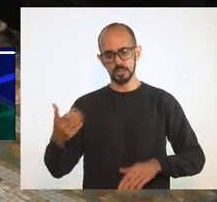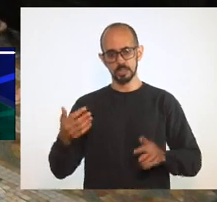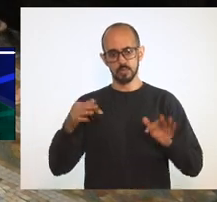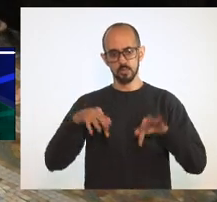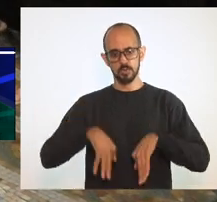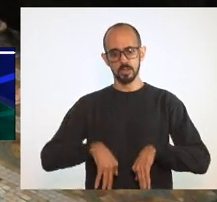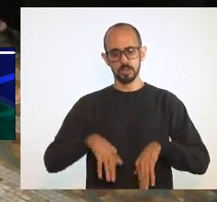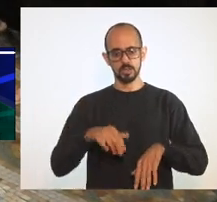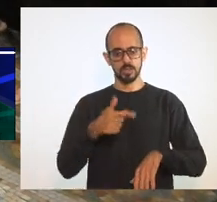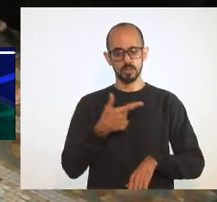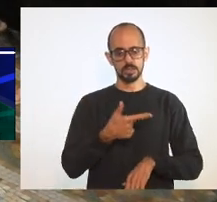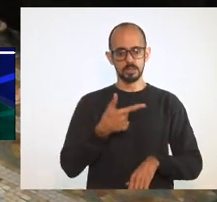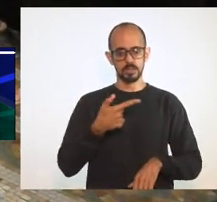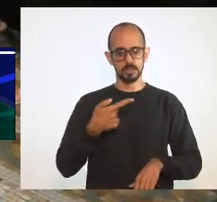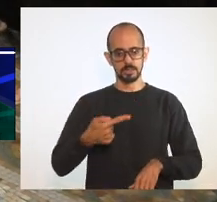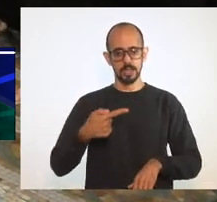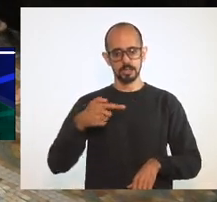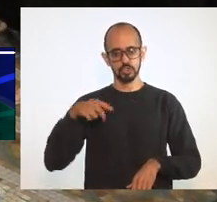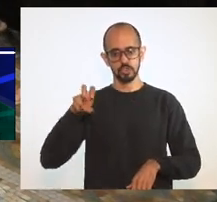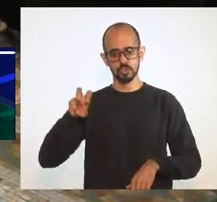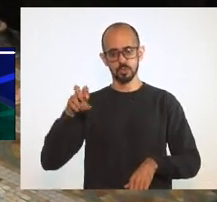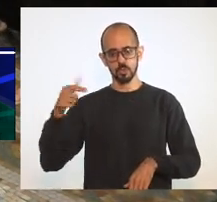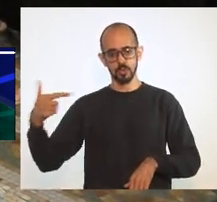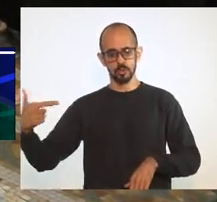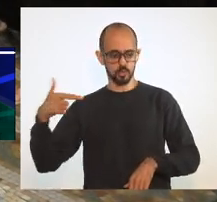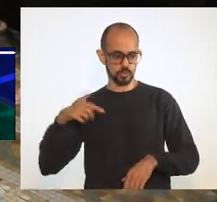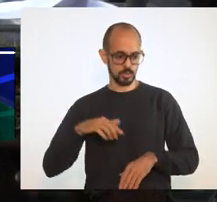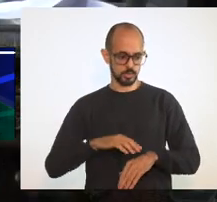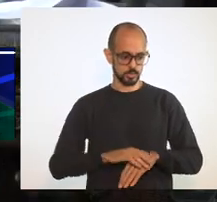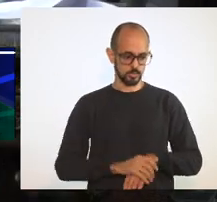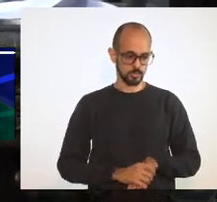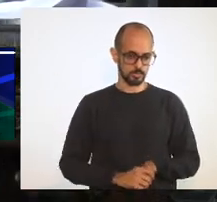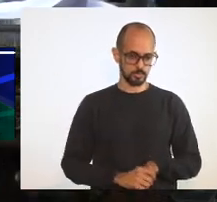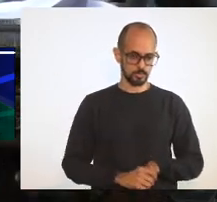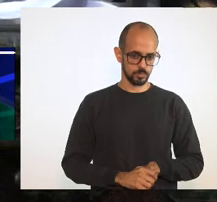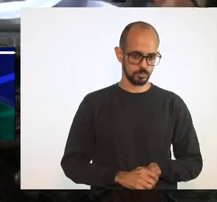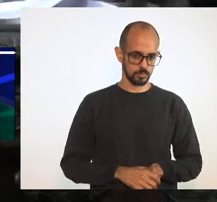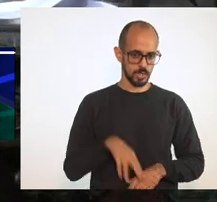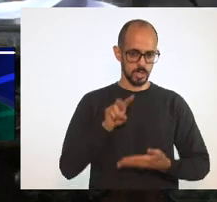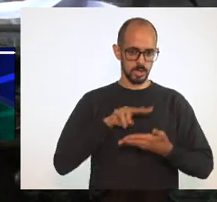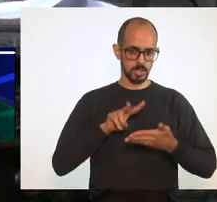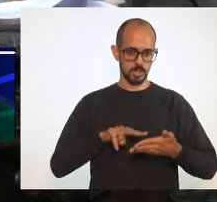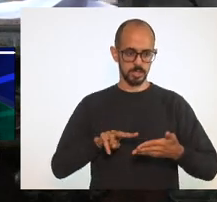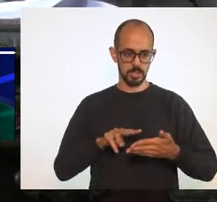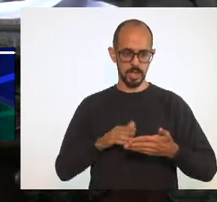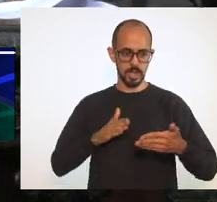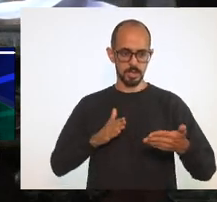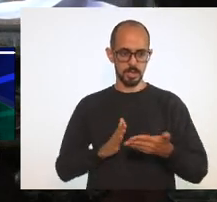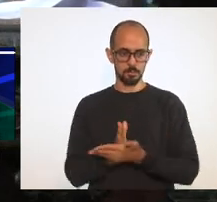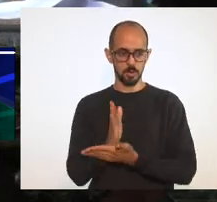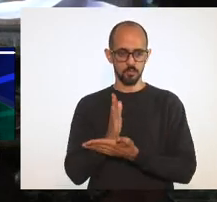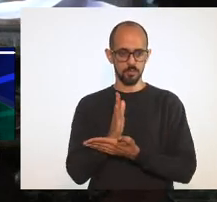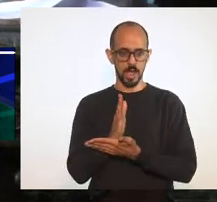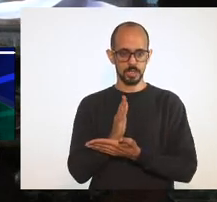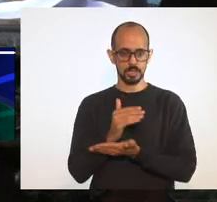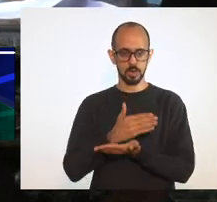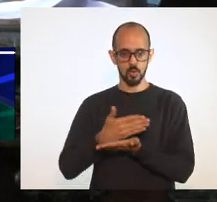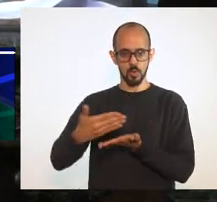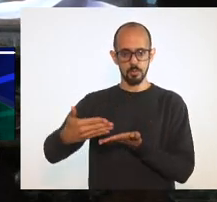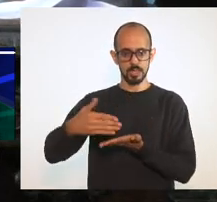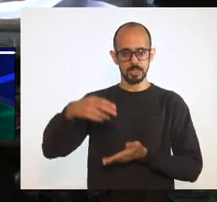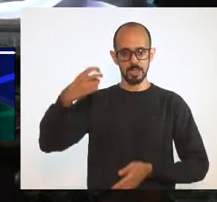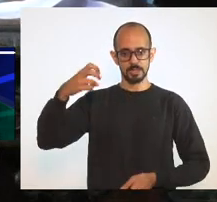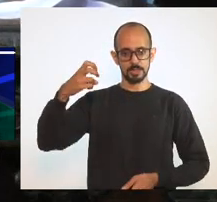encerrou-se às 17 horas e 52 minutos. Lida e aprovada a ata, passa-se à ordem da quinta